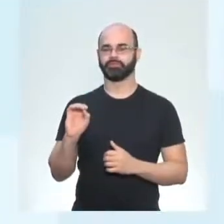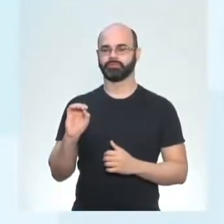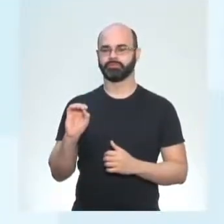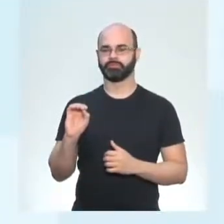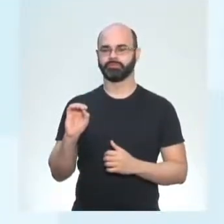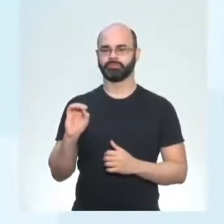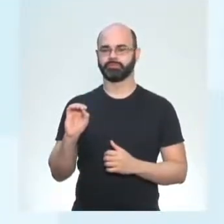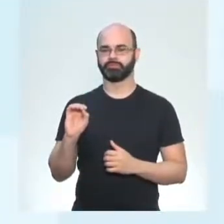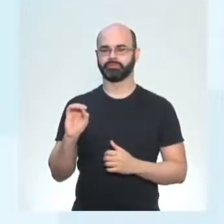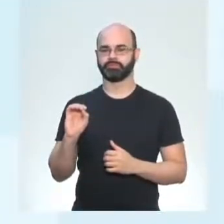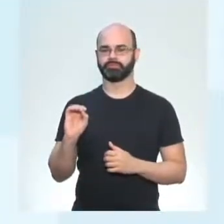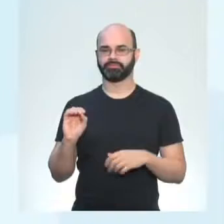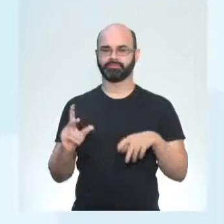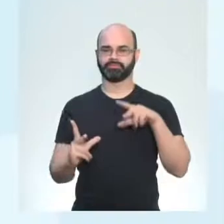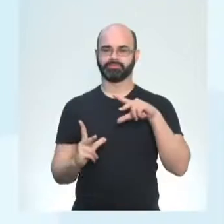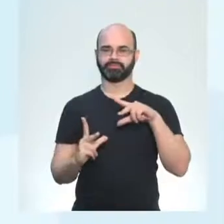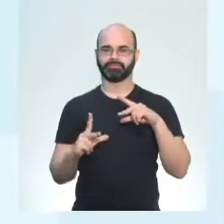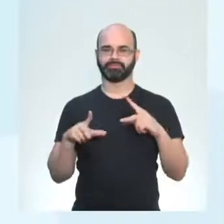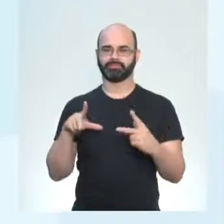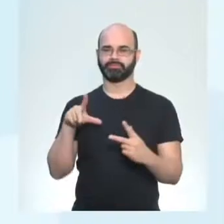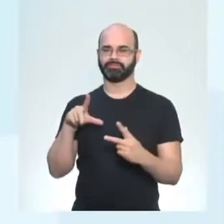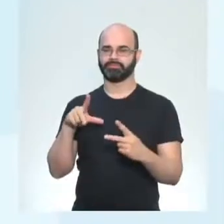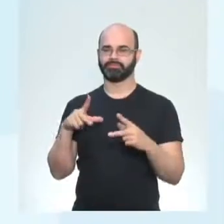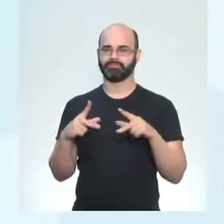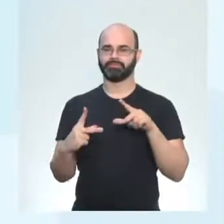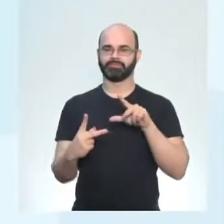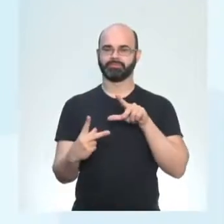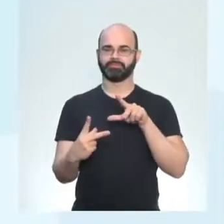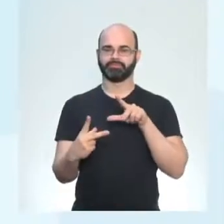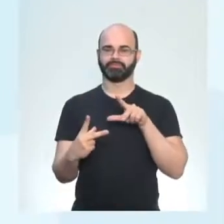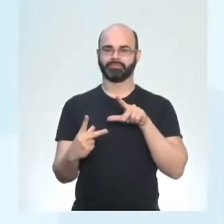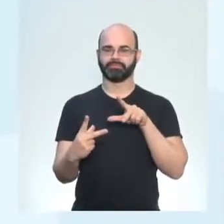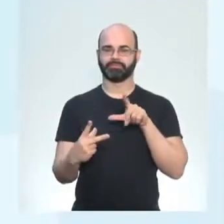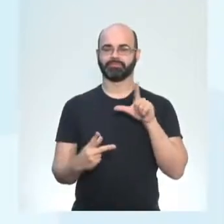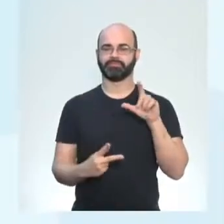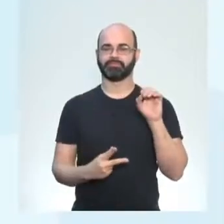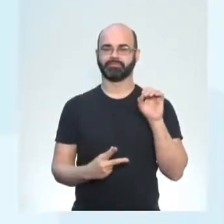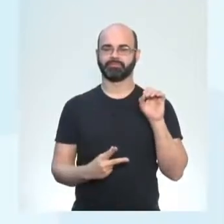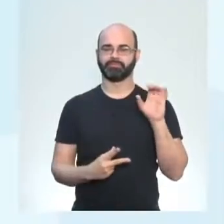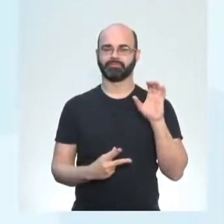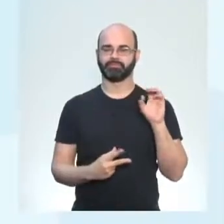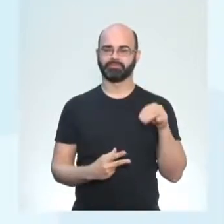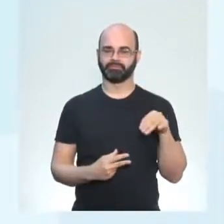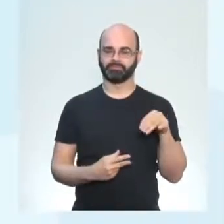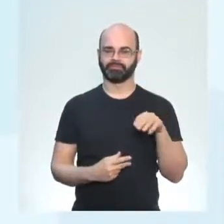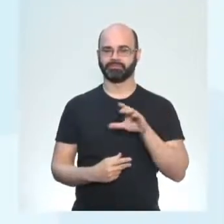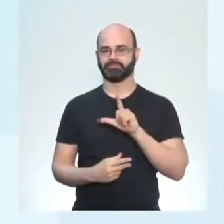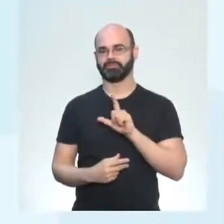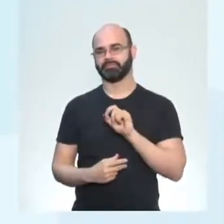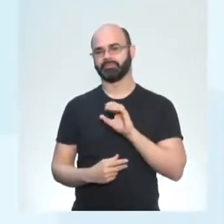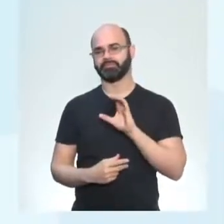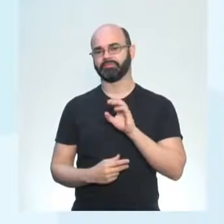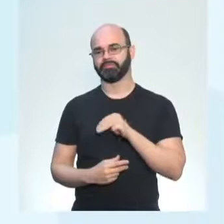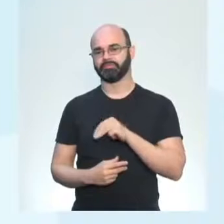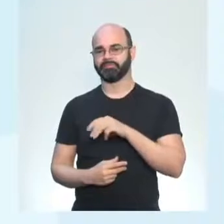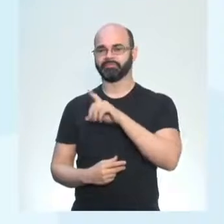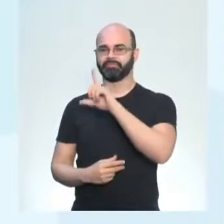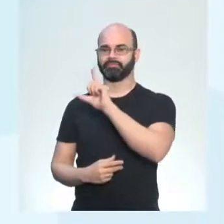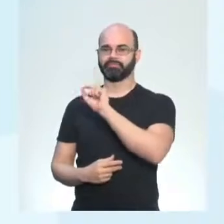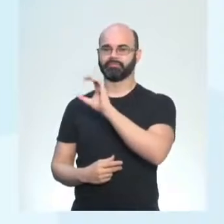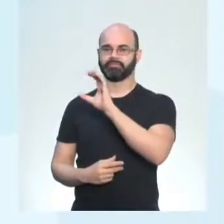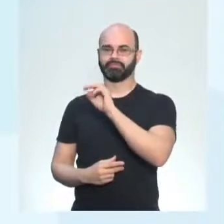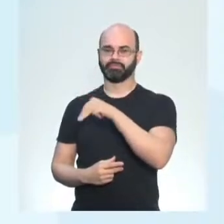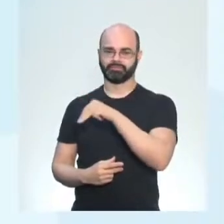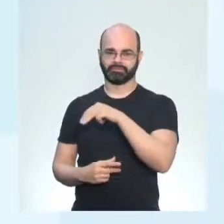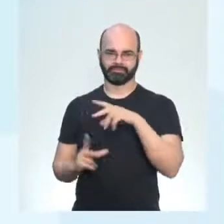cubo de 10 centímetros por 10 centímetros por 10 centímetros. Tá todo mundo enxergando aí um cubo